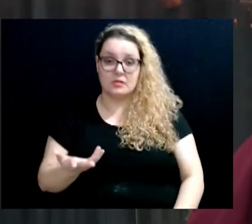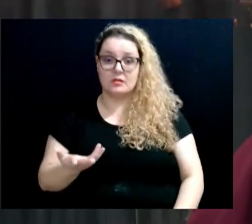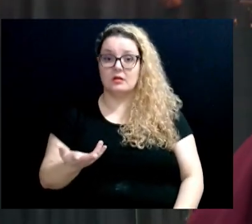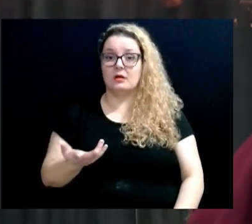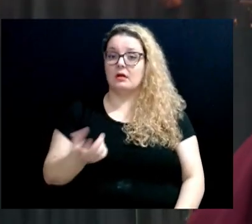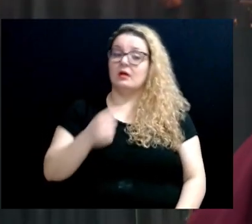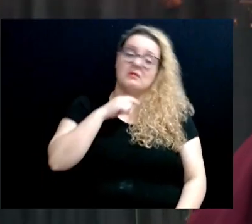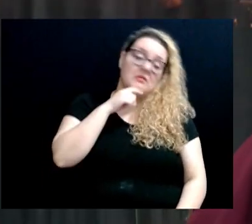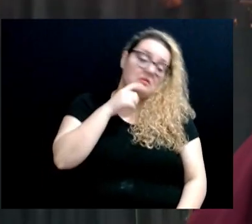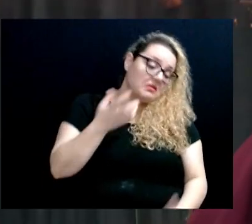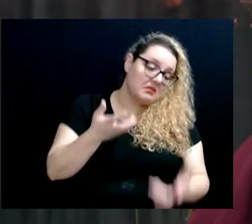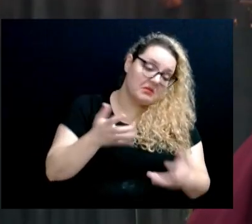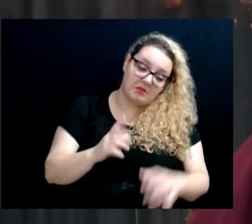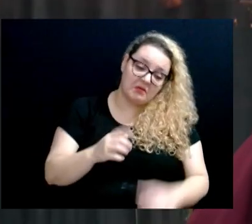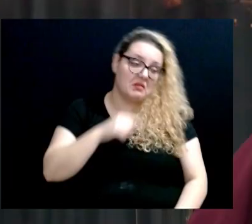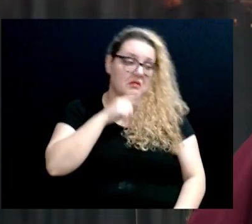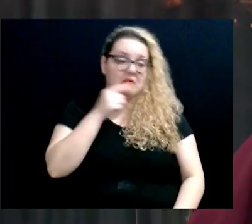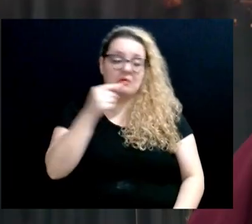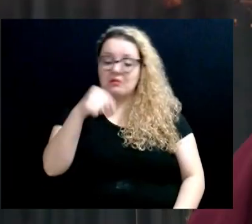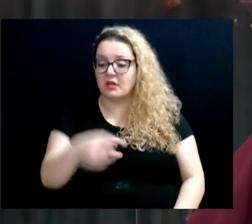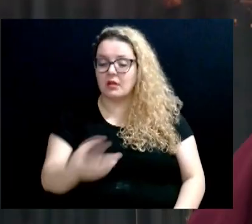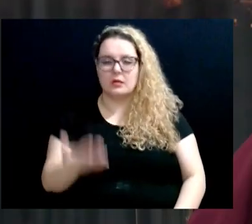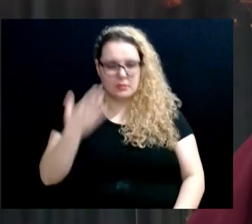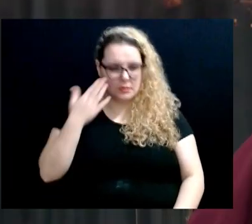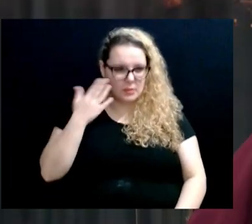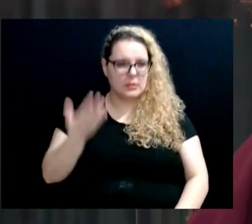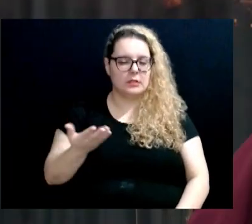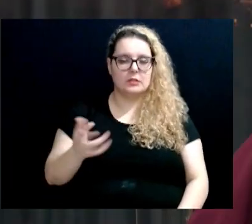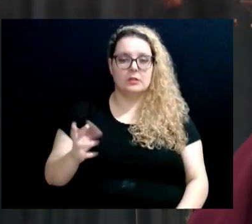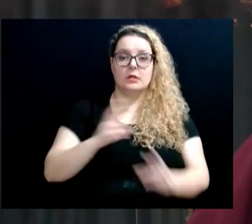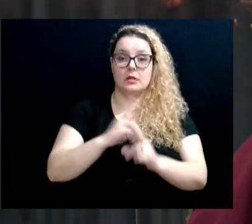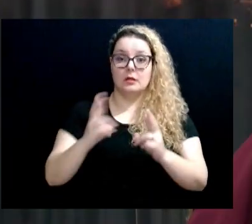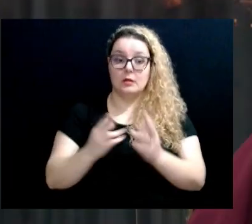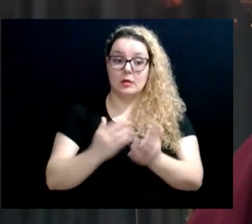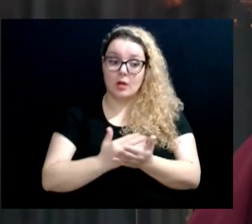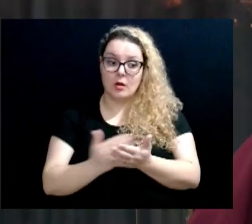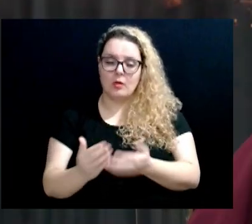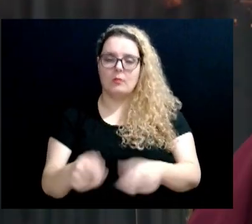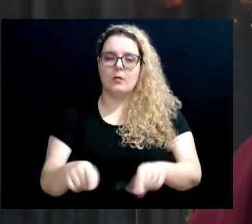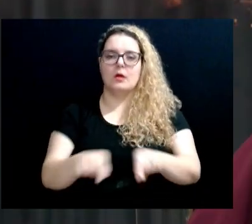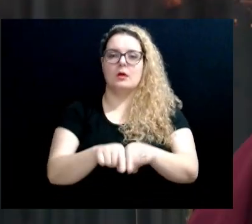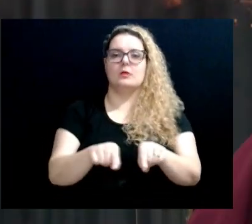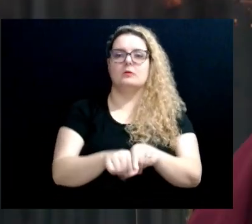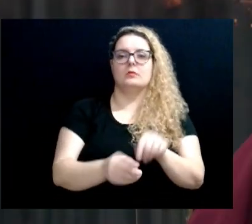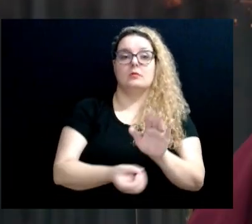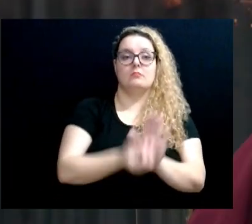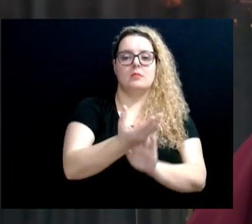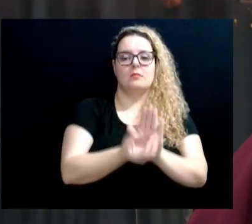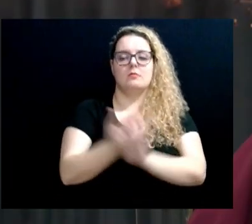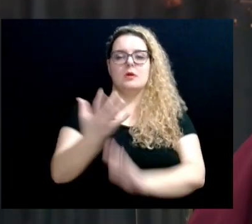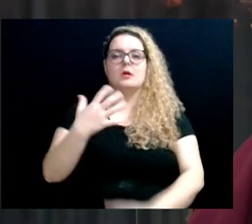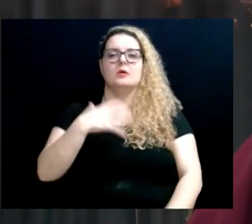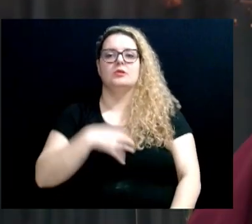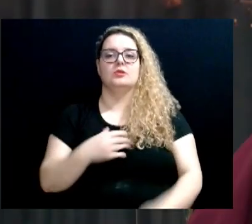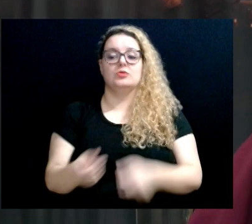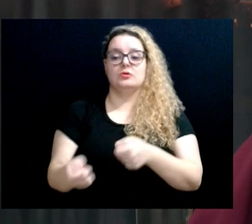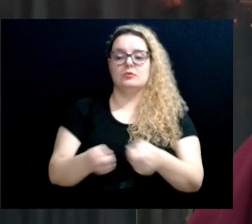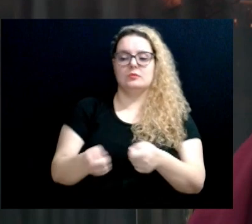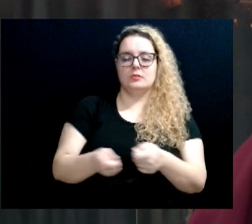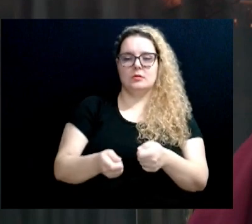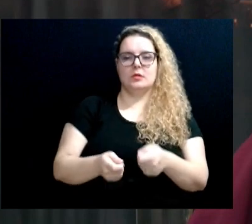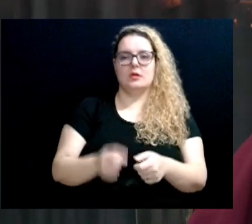vem aqui, entende? Então as relações começam também a serem criadas em forma de manipulação. A inveja